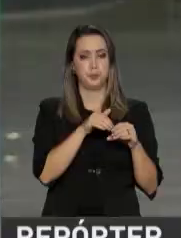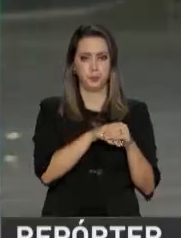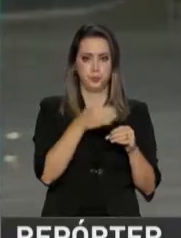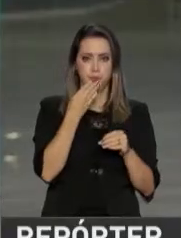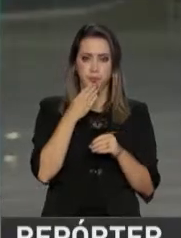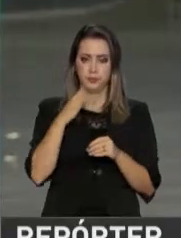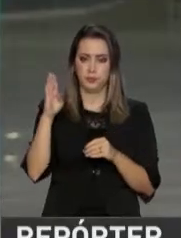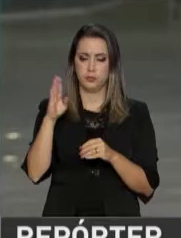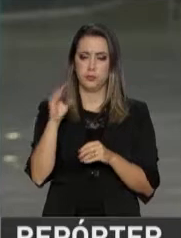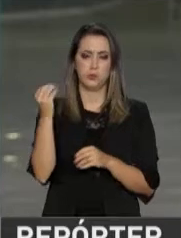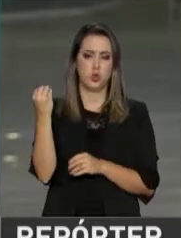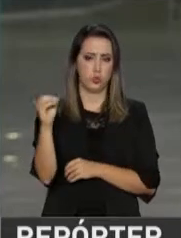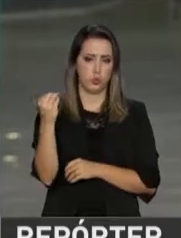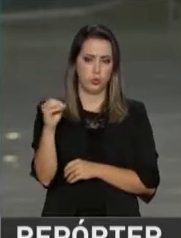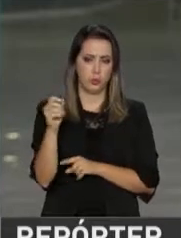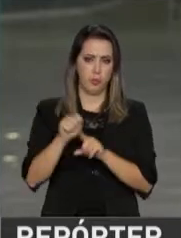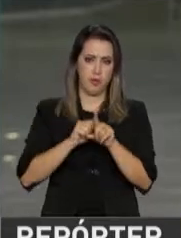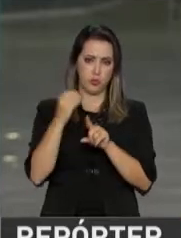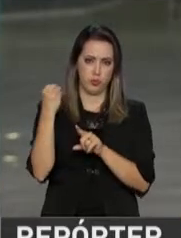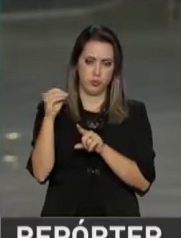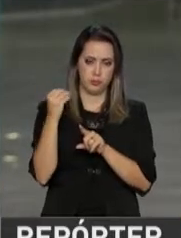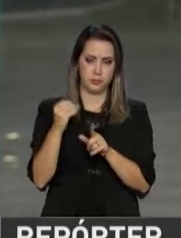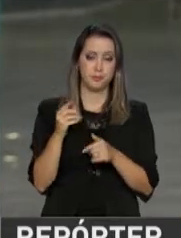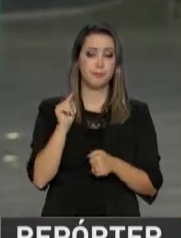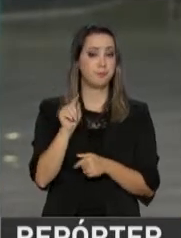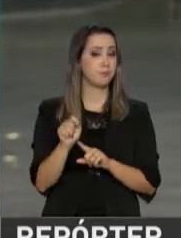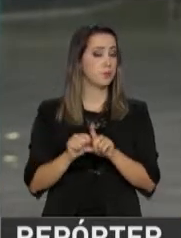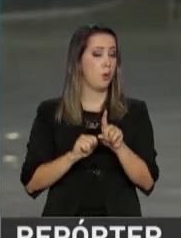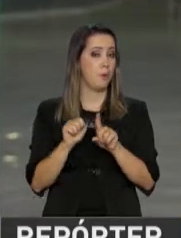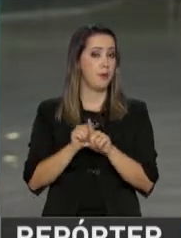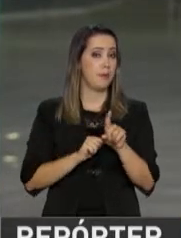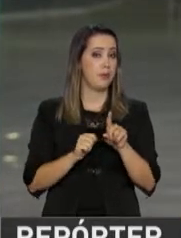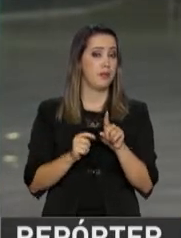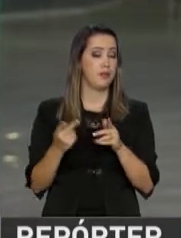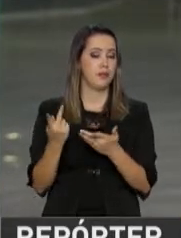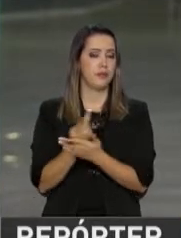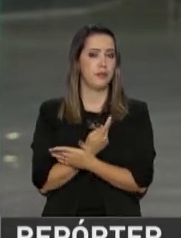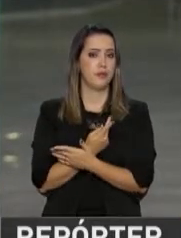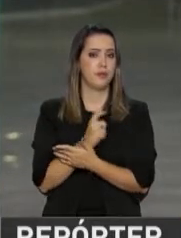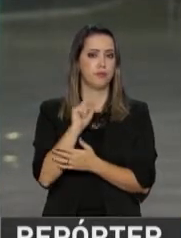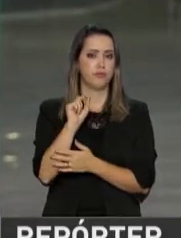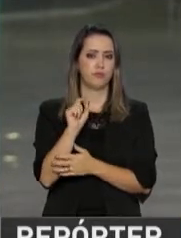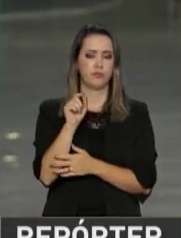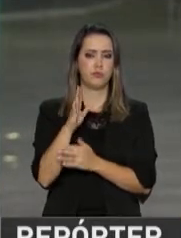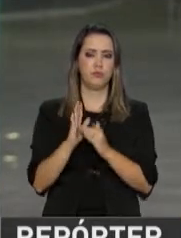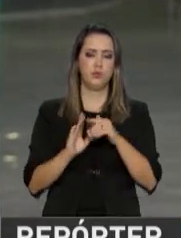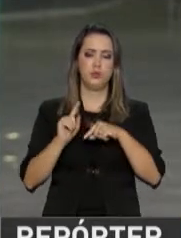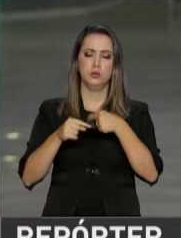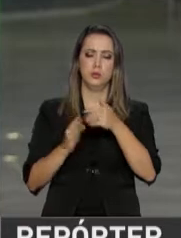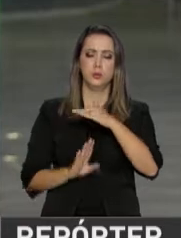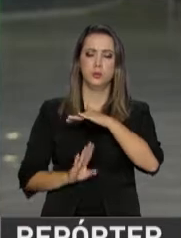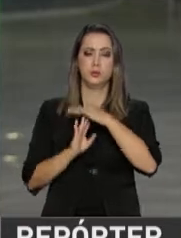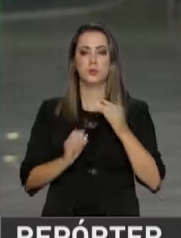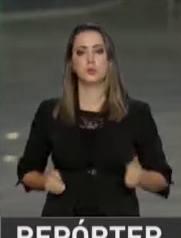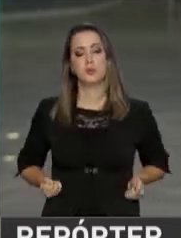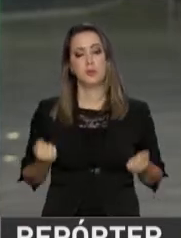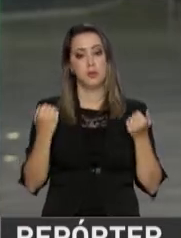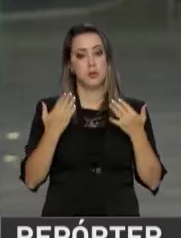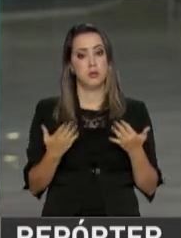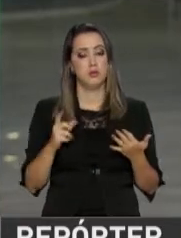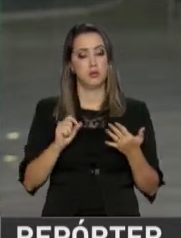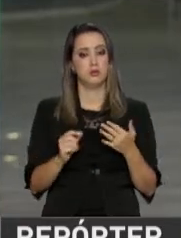este será o primeiro orçamento aprovado após a vigência da emenda constitucional do teto de gastos que limita as despesas